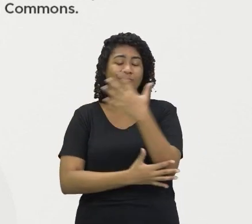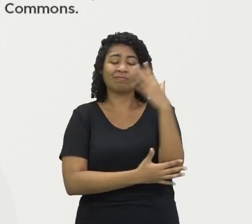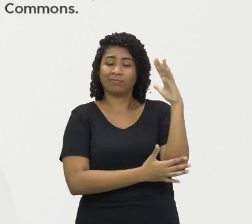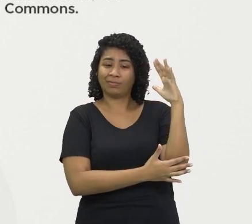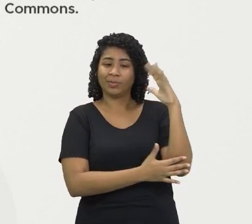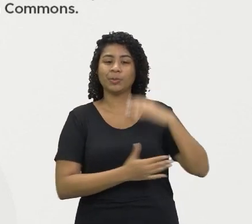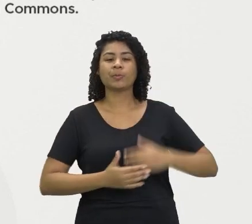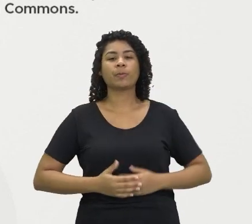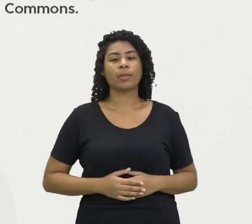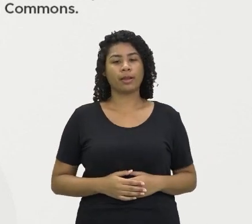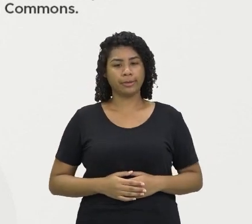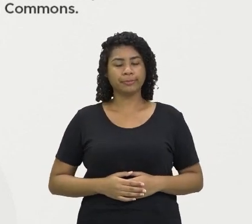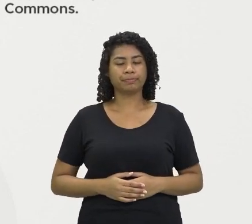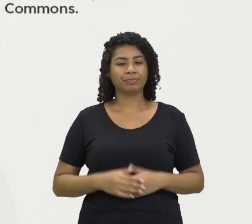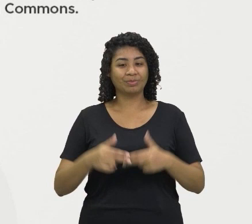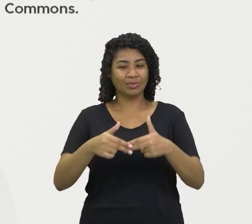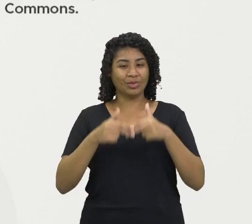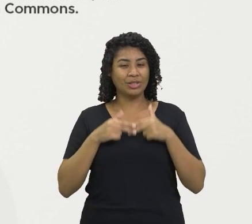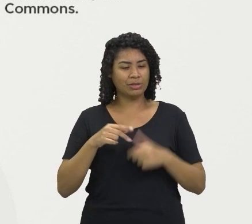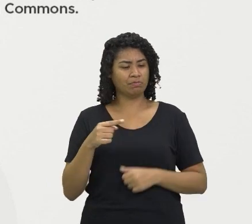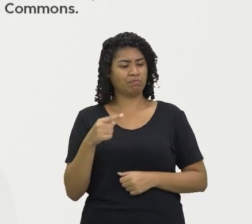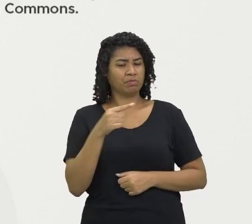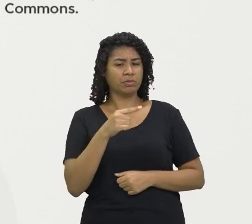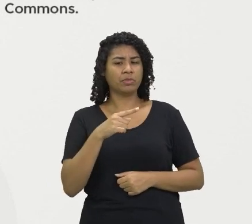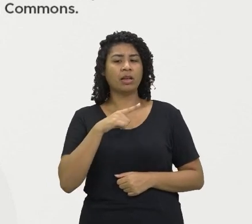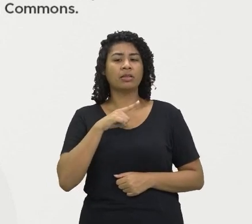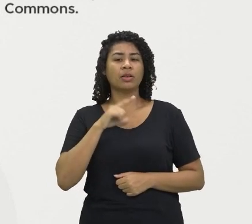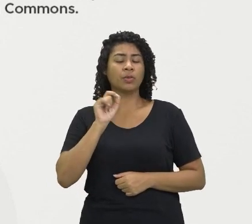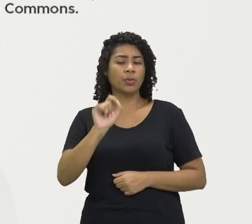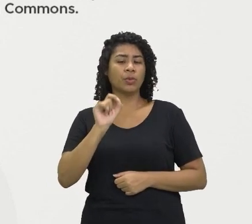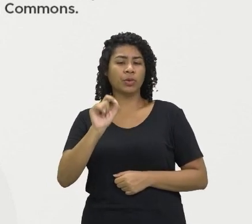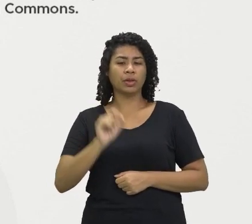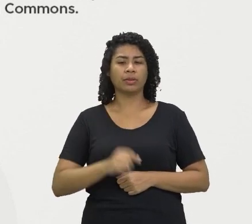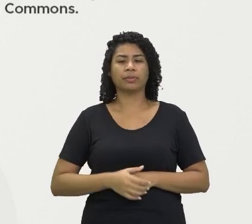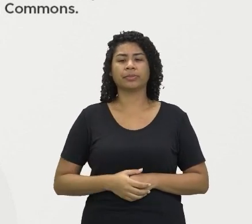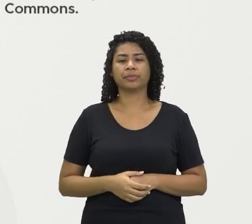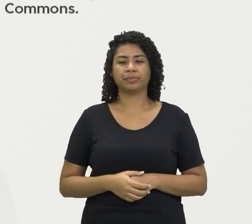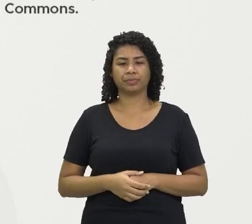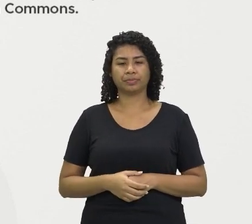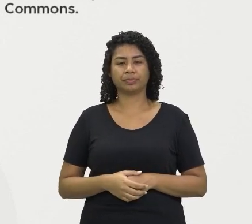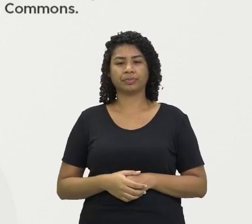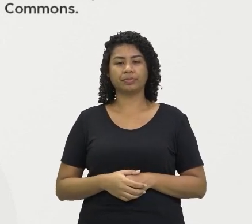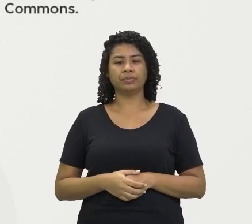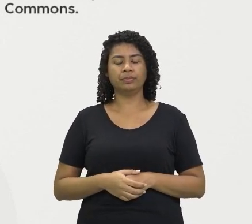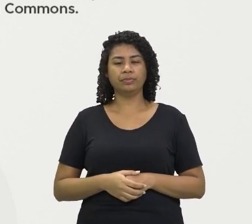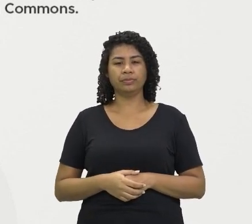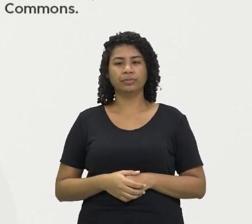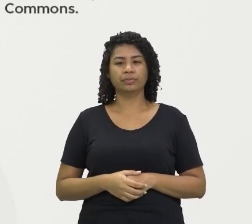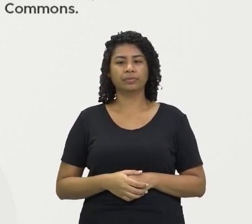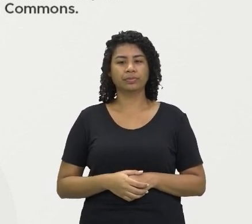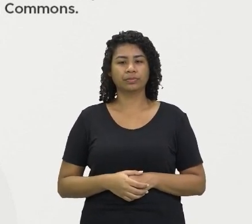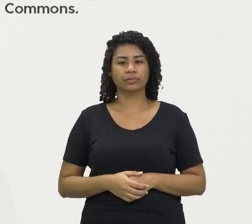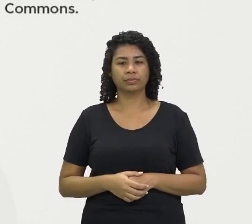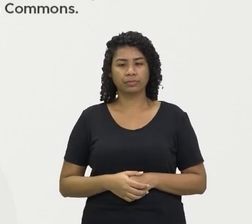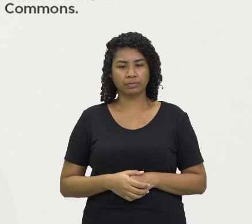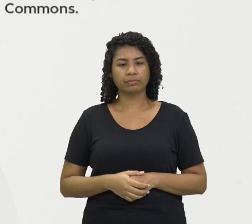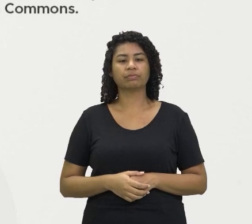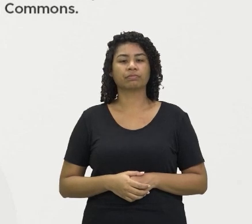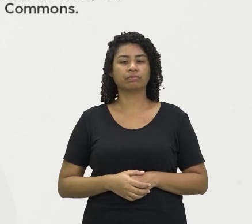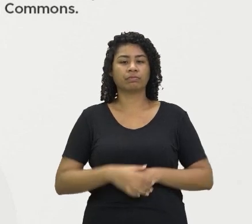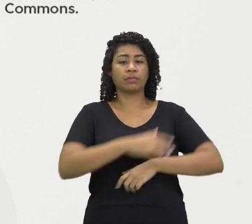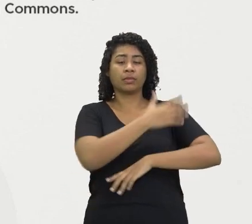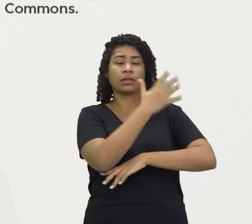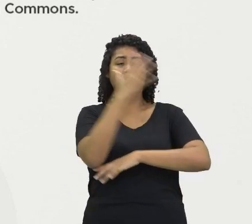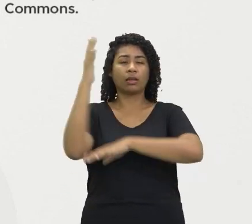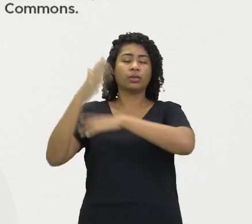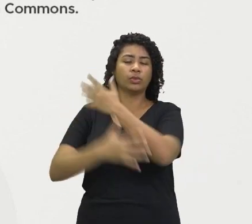nós olhamos a natureza como o quê? Como aquela que tudo dá. Por